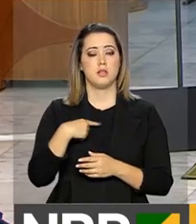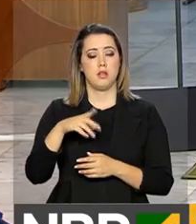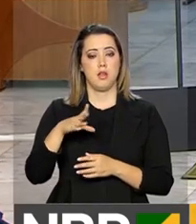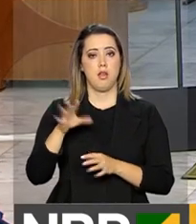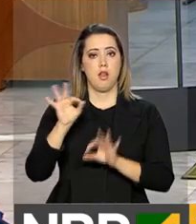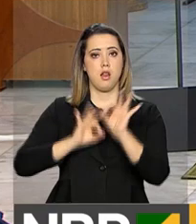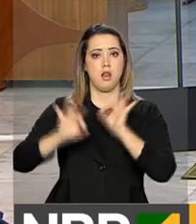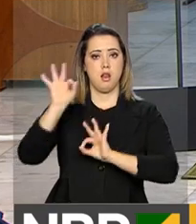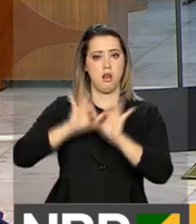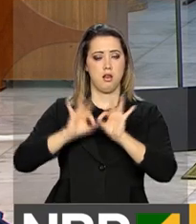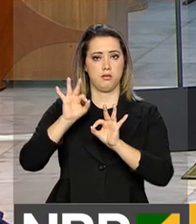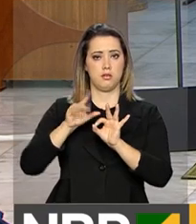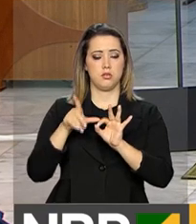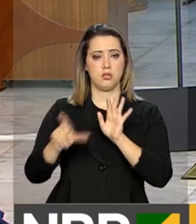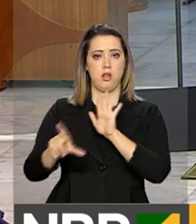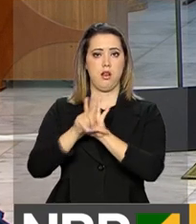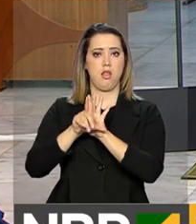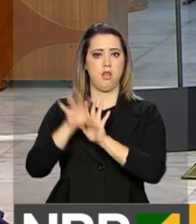ordem.